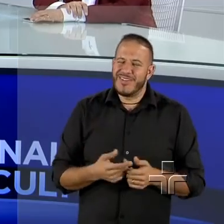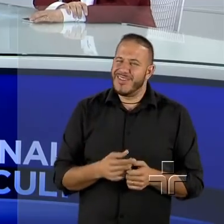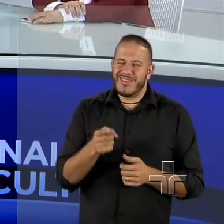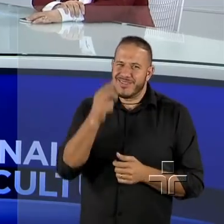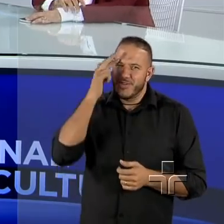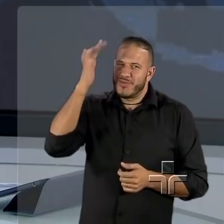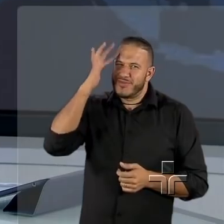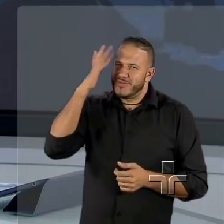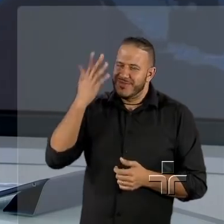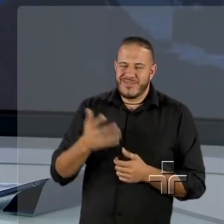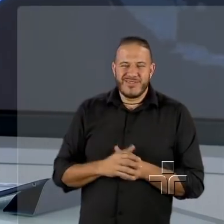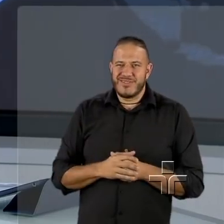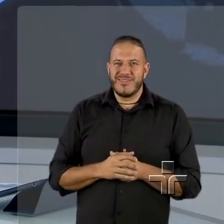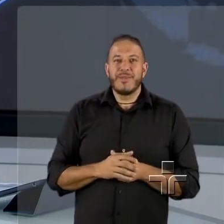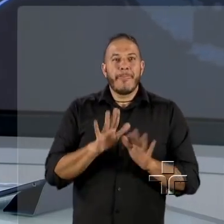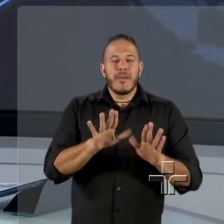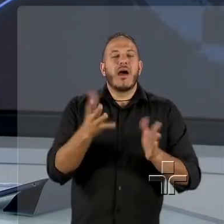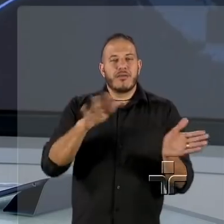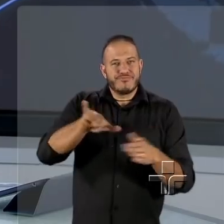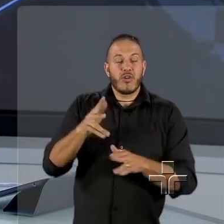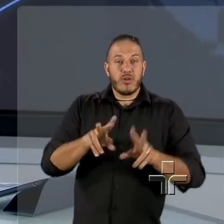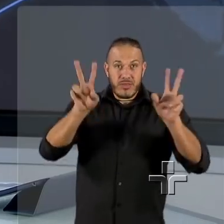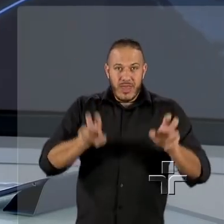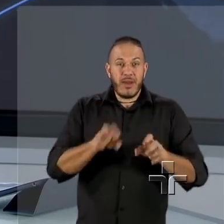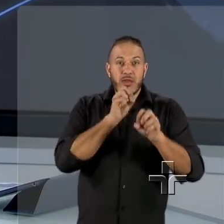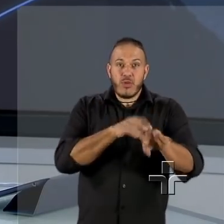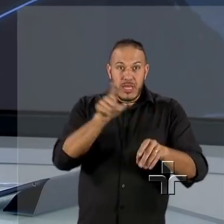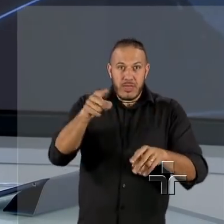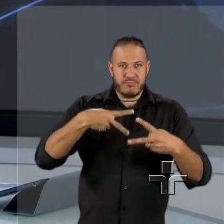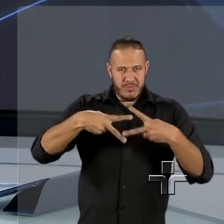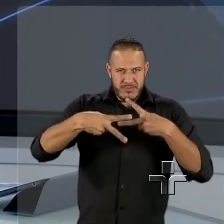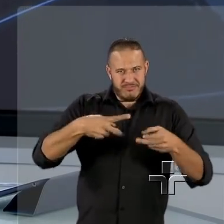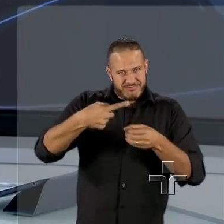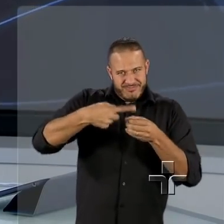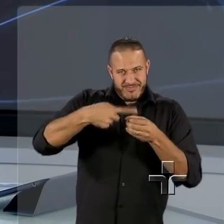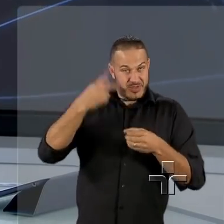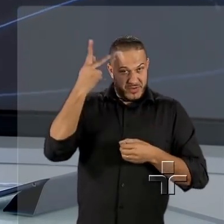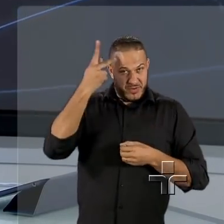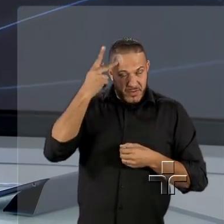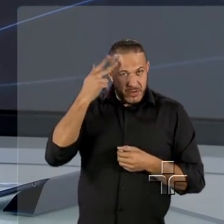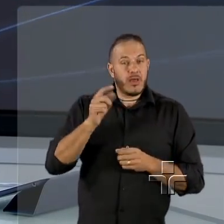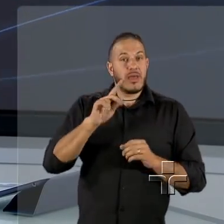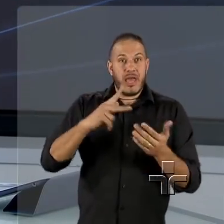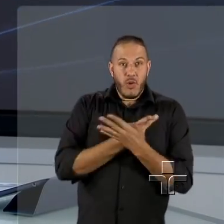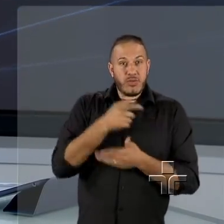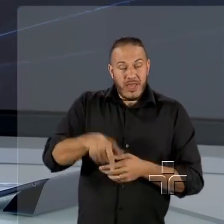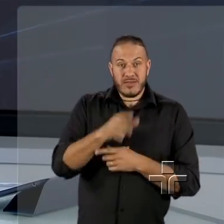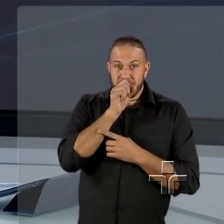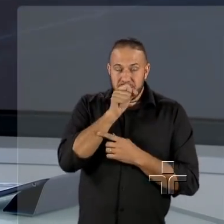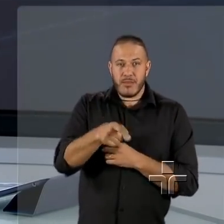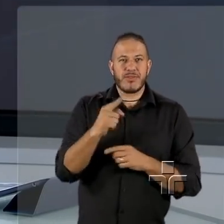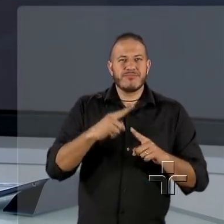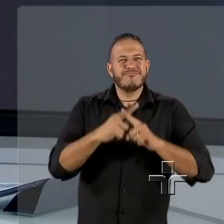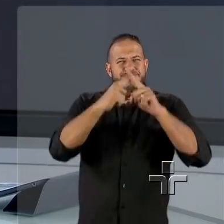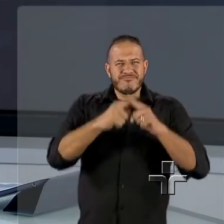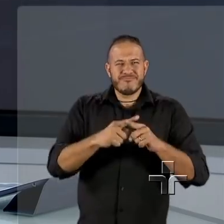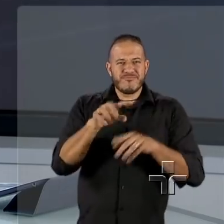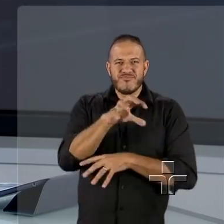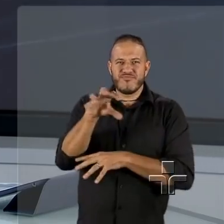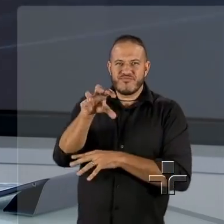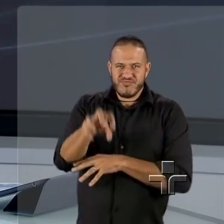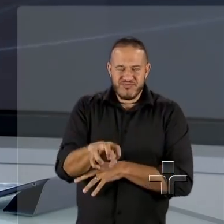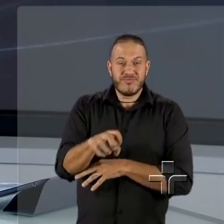do Brasil de condenar certos exageros também que têm acontecido está correta. Agora, eu estou